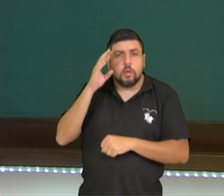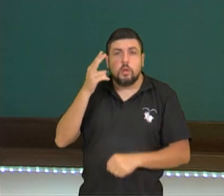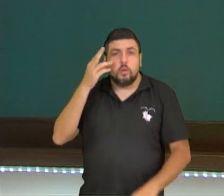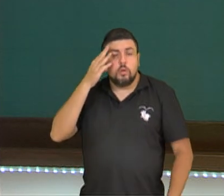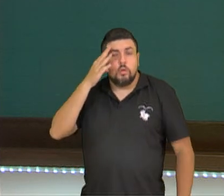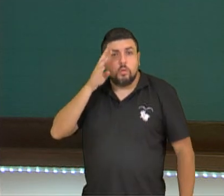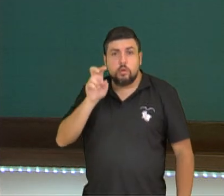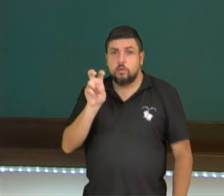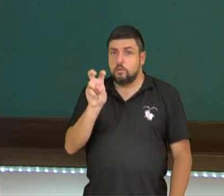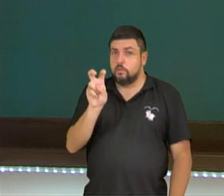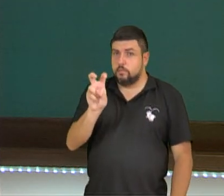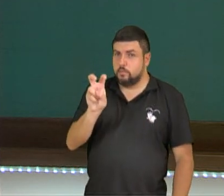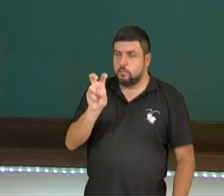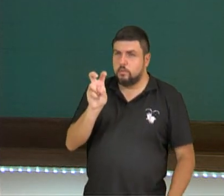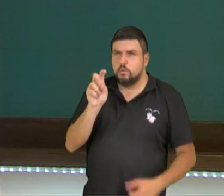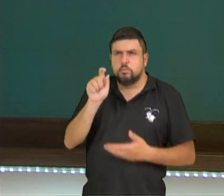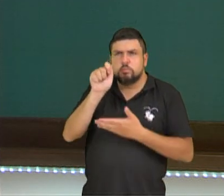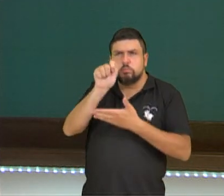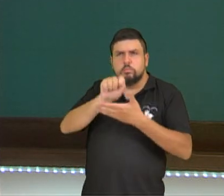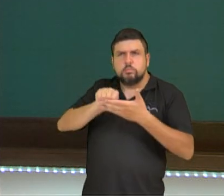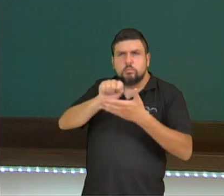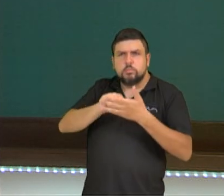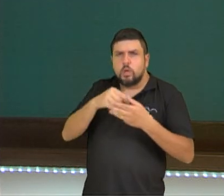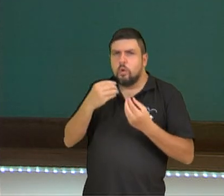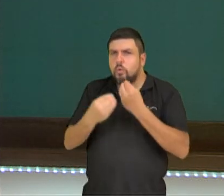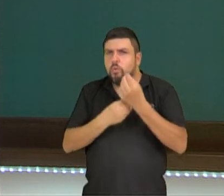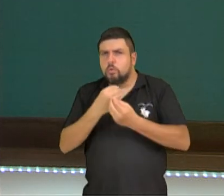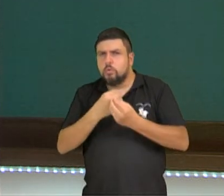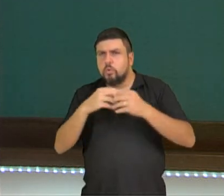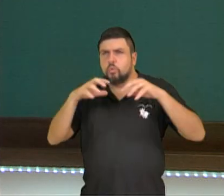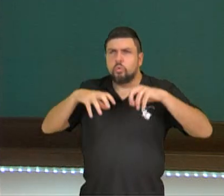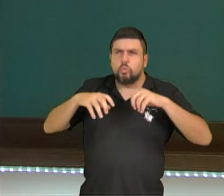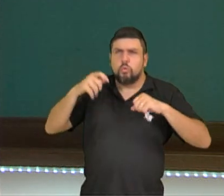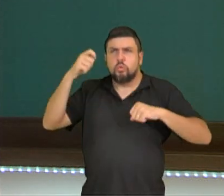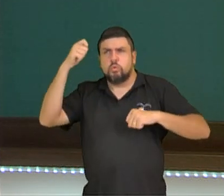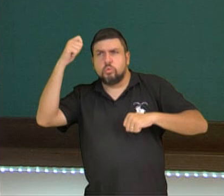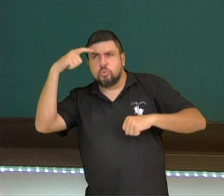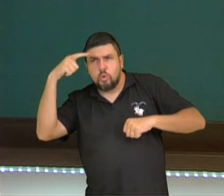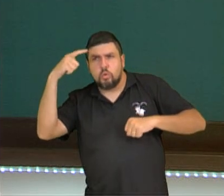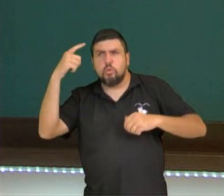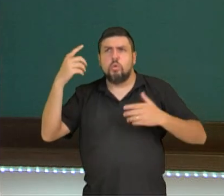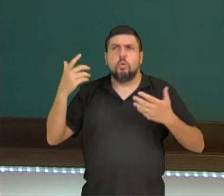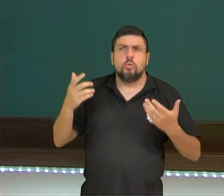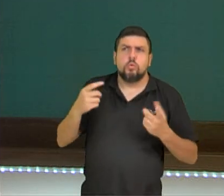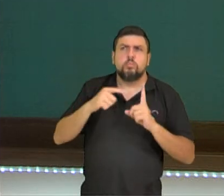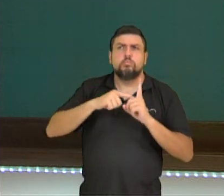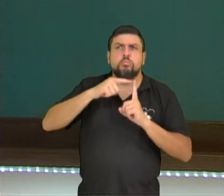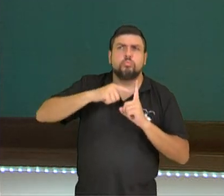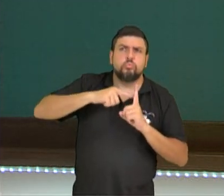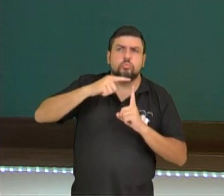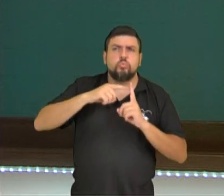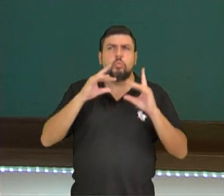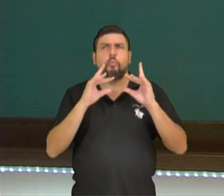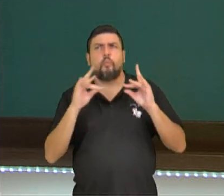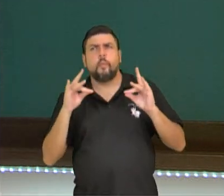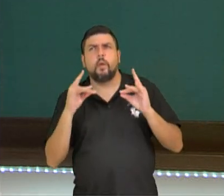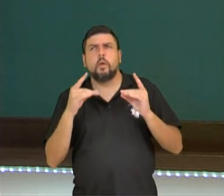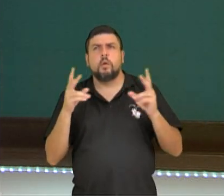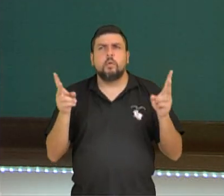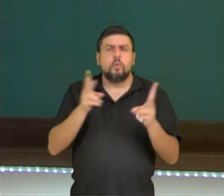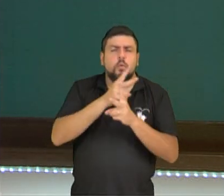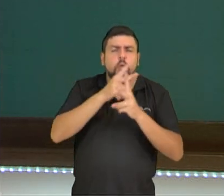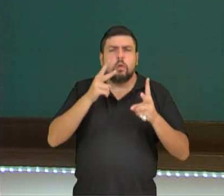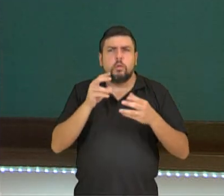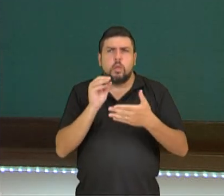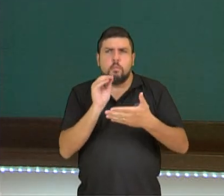dias, anotar as condições que você observou, de chuvas, temperatura, umidade do ar, vento, e em